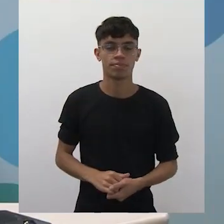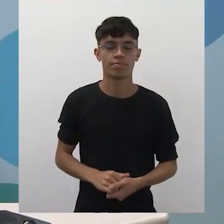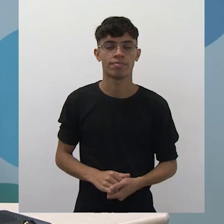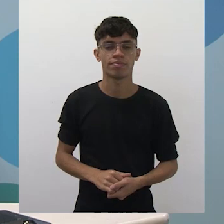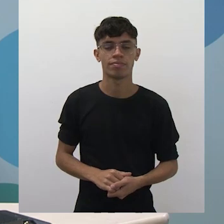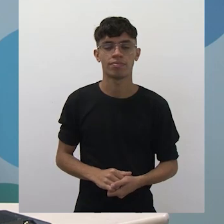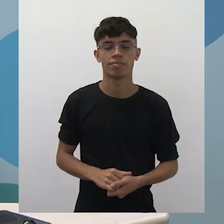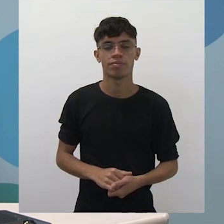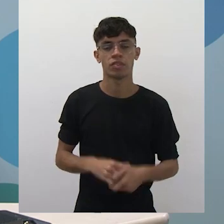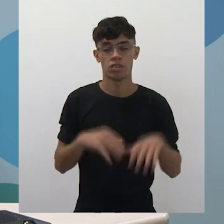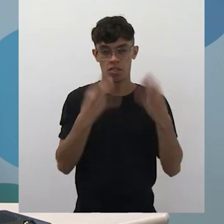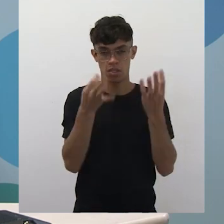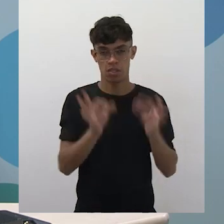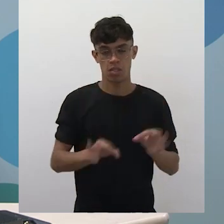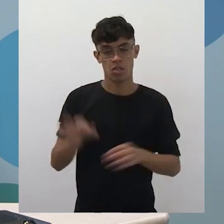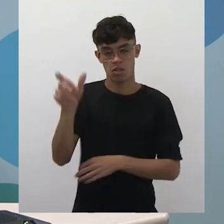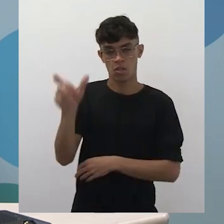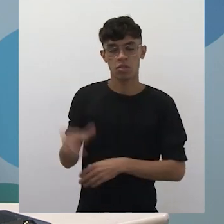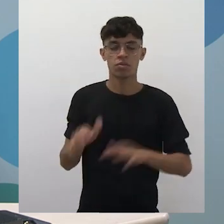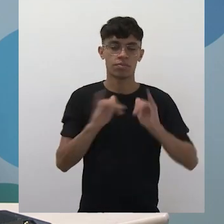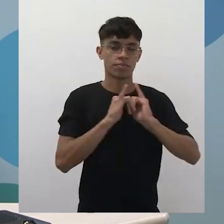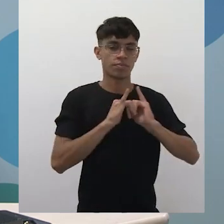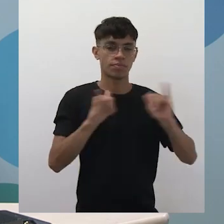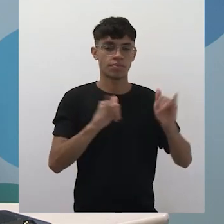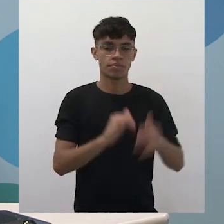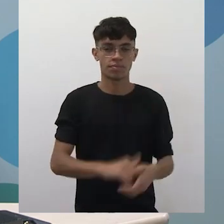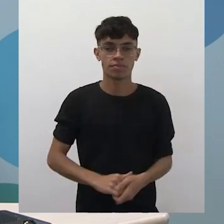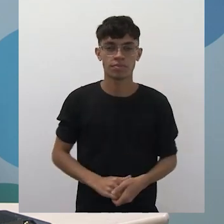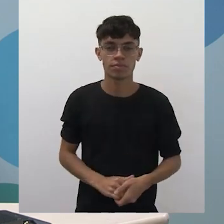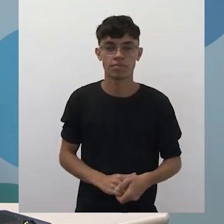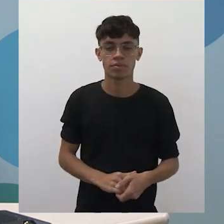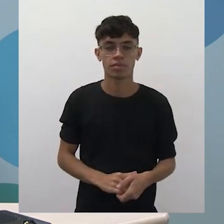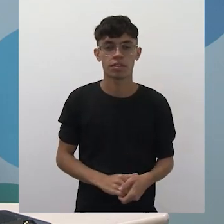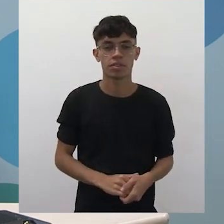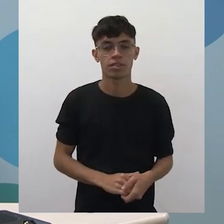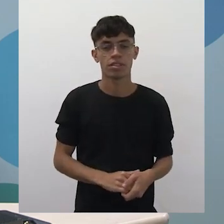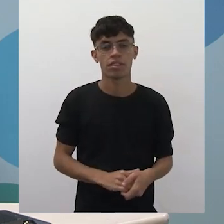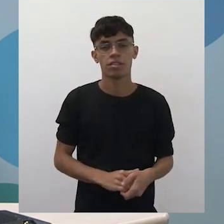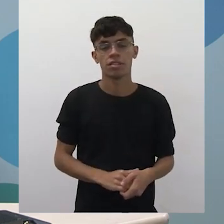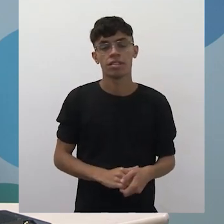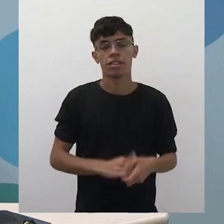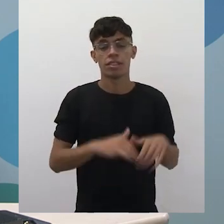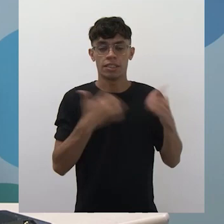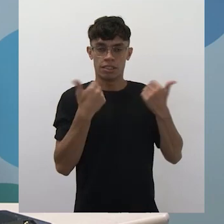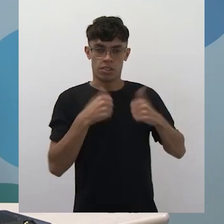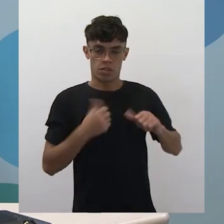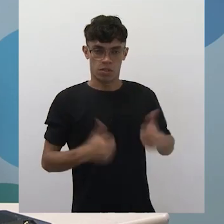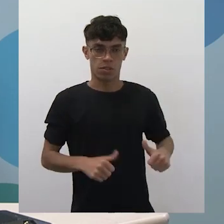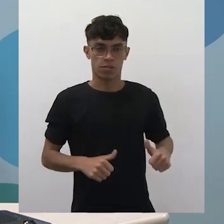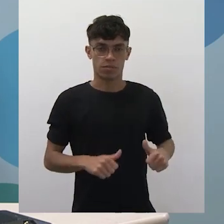Perfeitas colocações do professor Gustavo, que ele discorre um pouquinho da questão da avaliação.